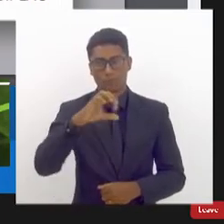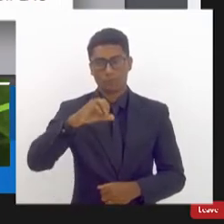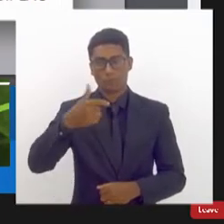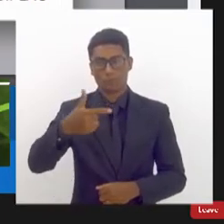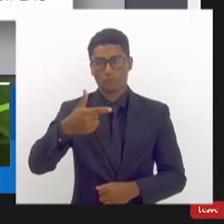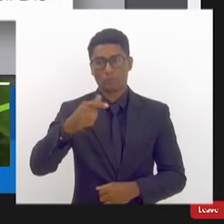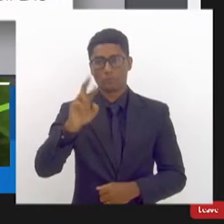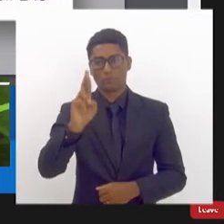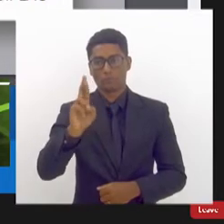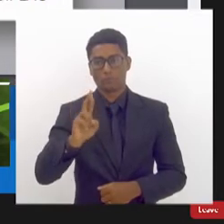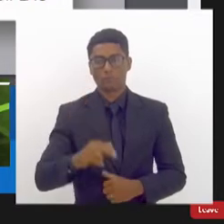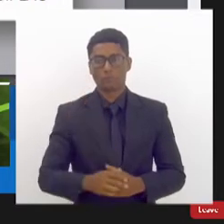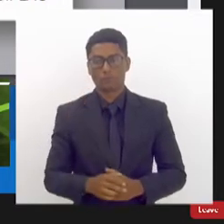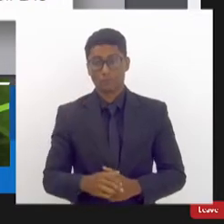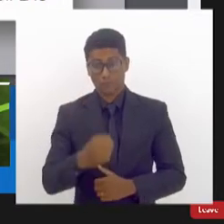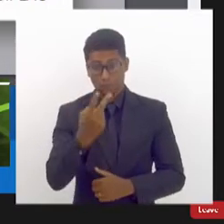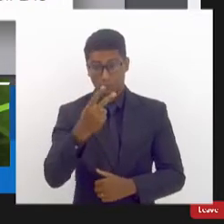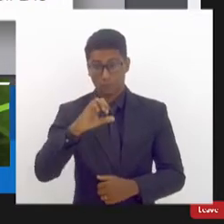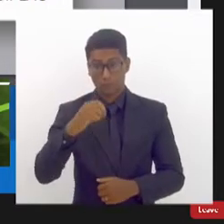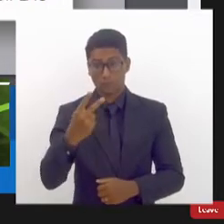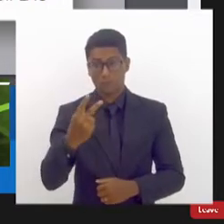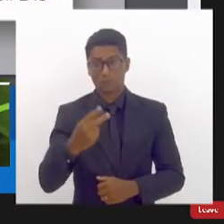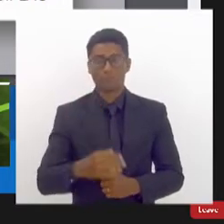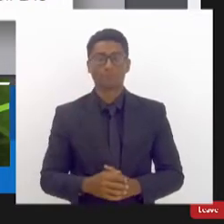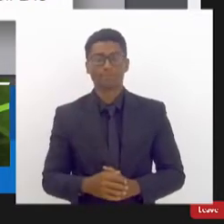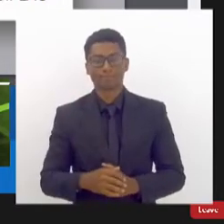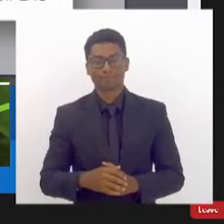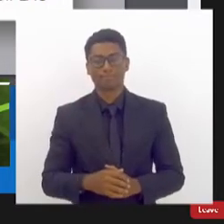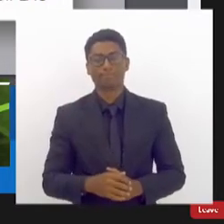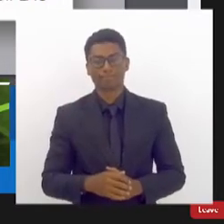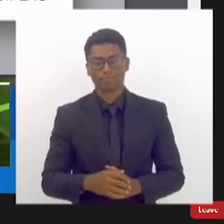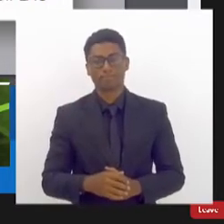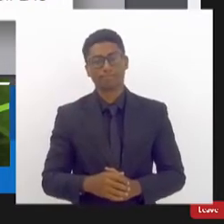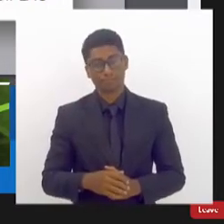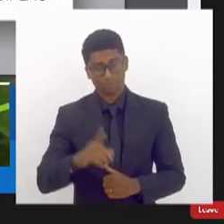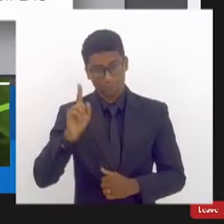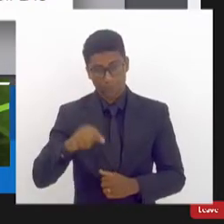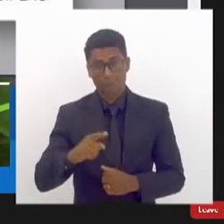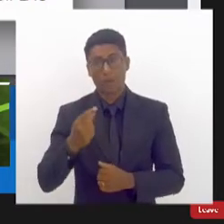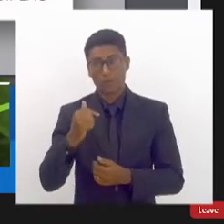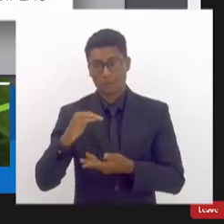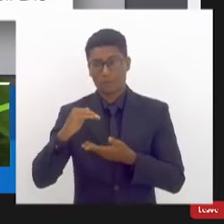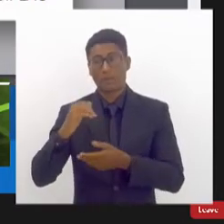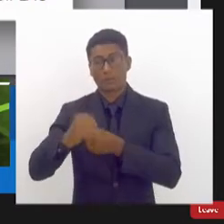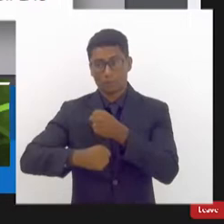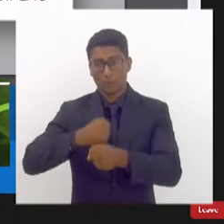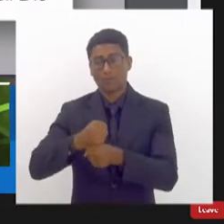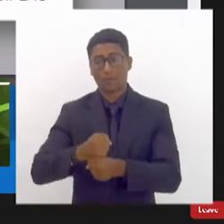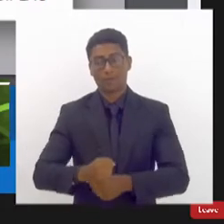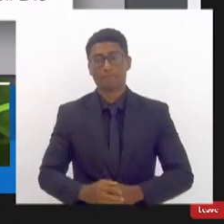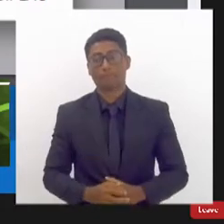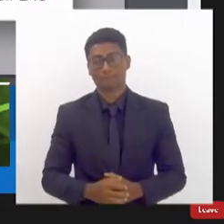292 reais. 292, menos de R$ 300. Essa é a previsão orçamentária. Né?